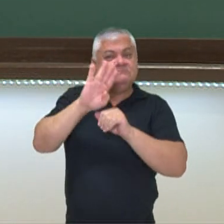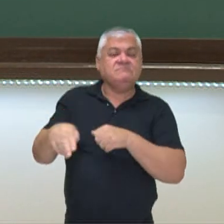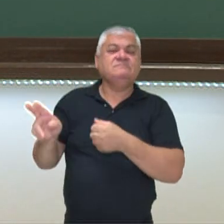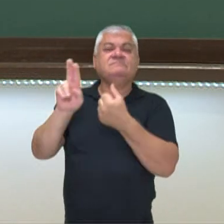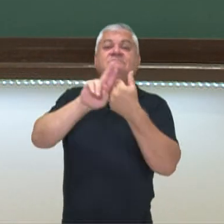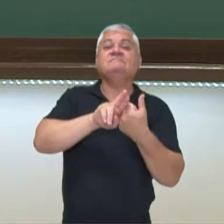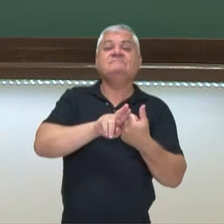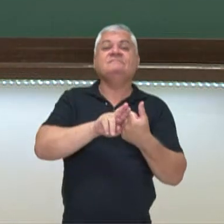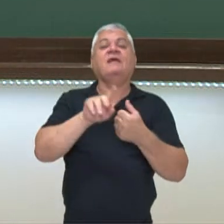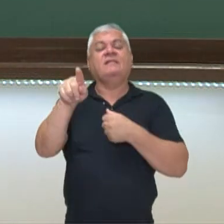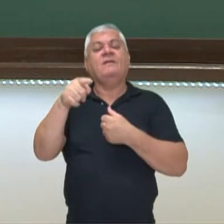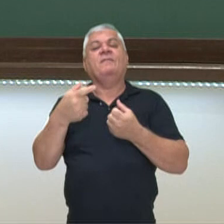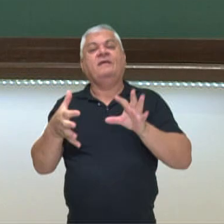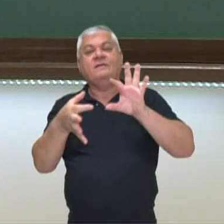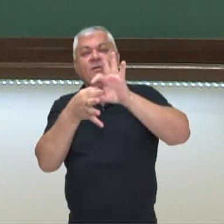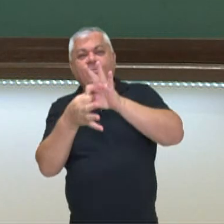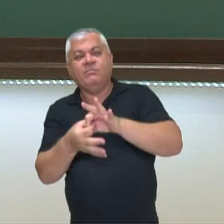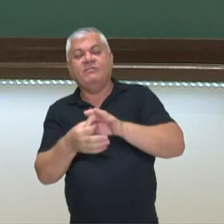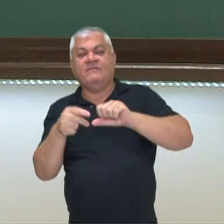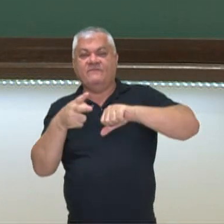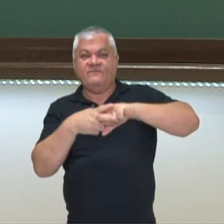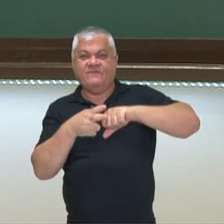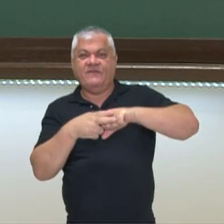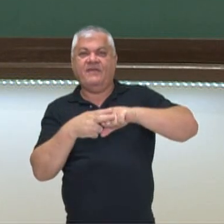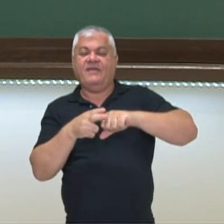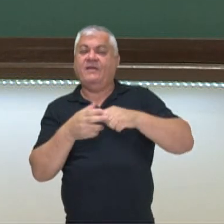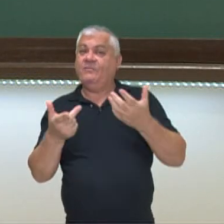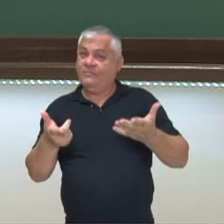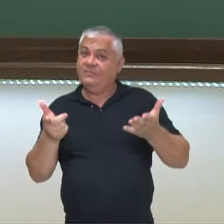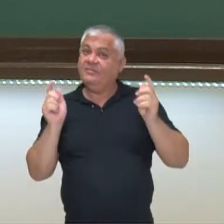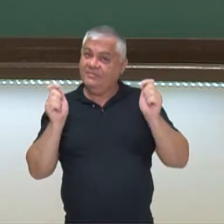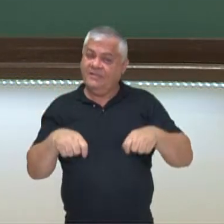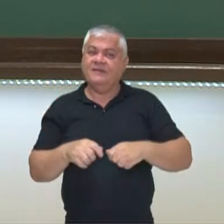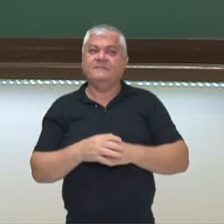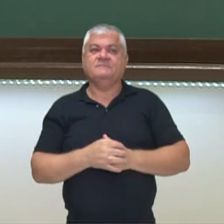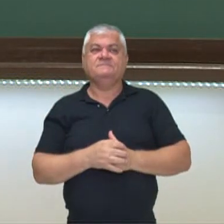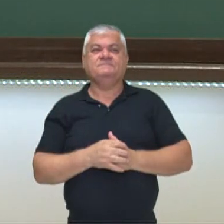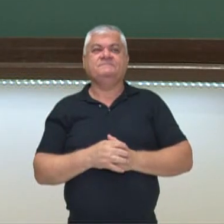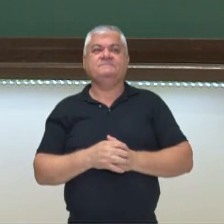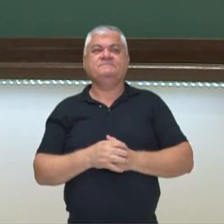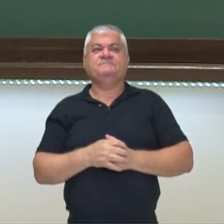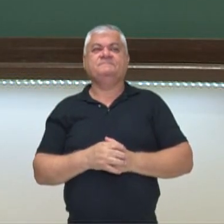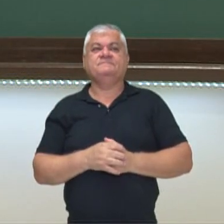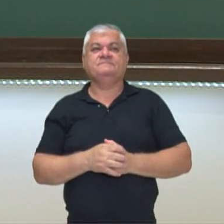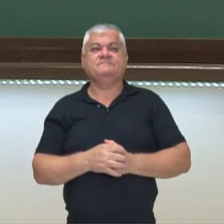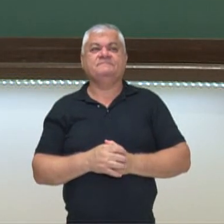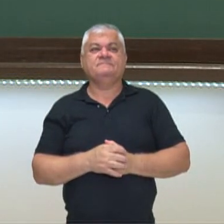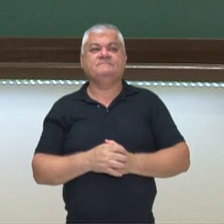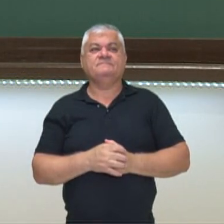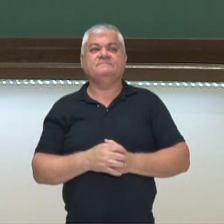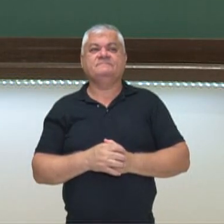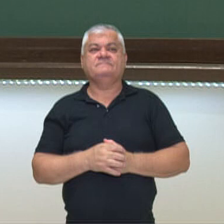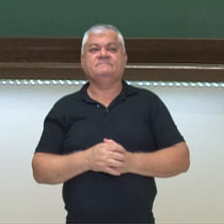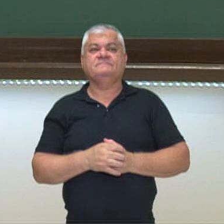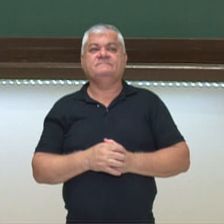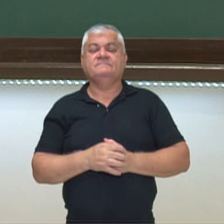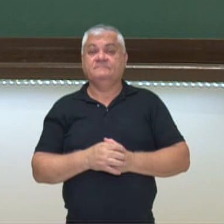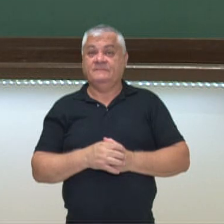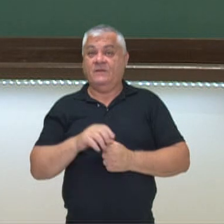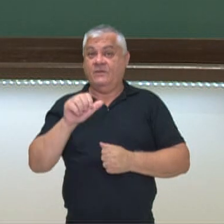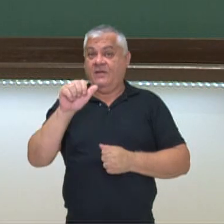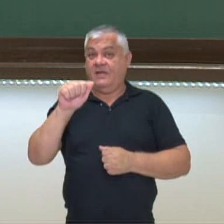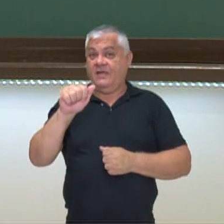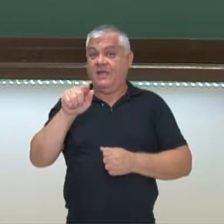para flexionar o verbo em qualquer tempo verbal. Certo? A ver, olha lá, Alba e Consuelo